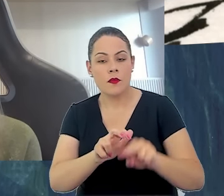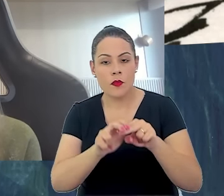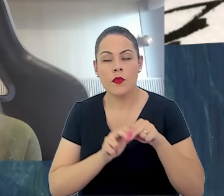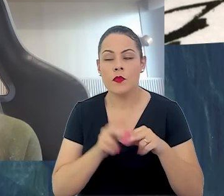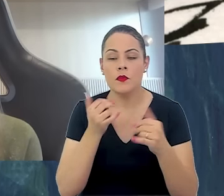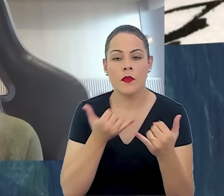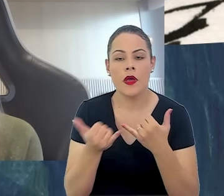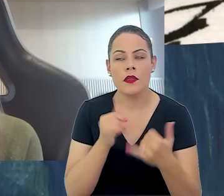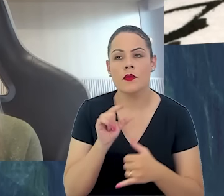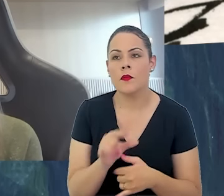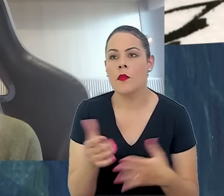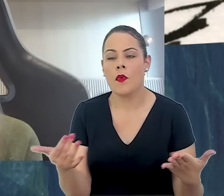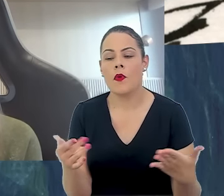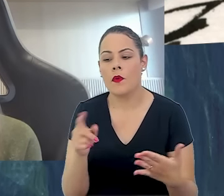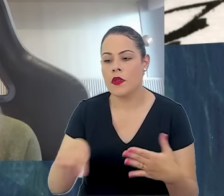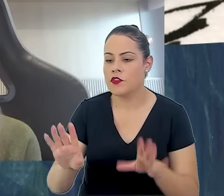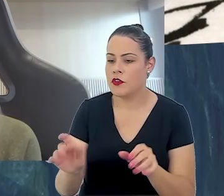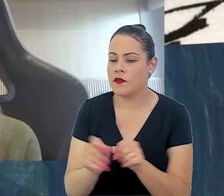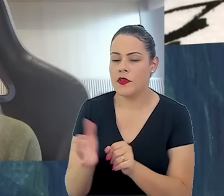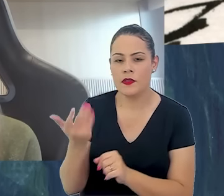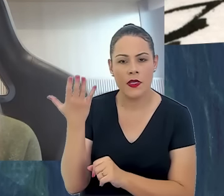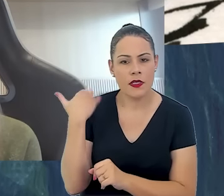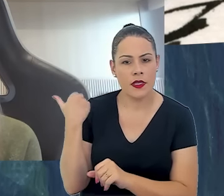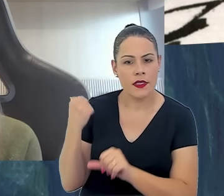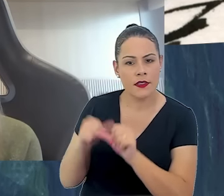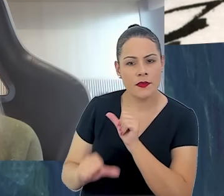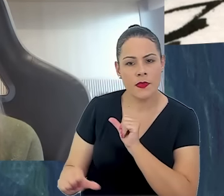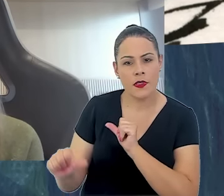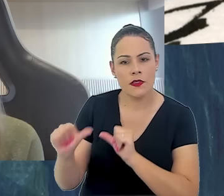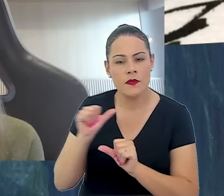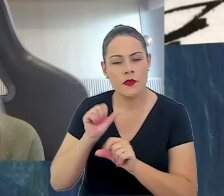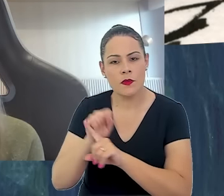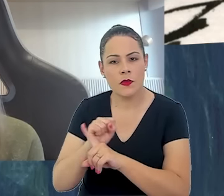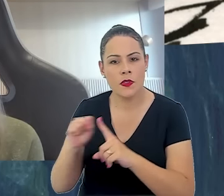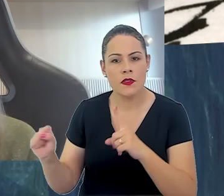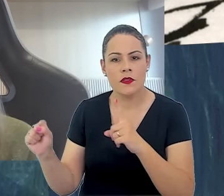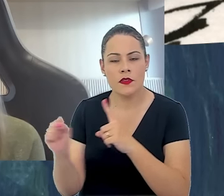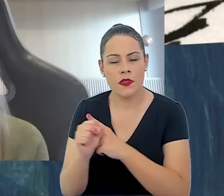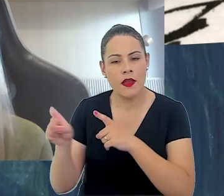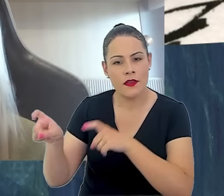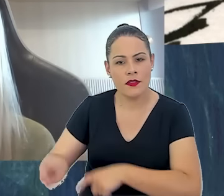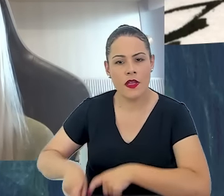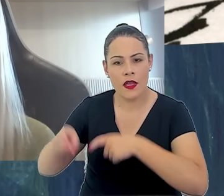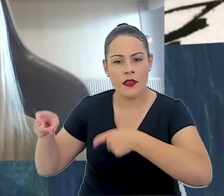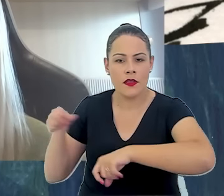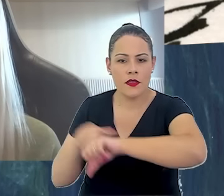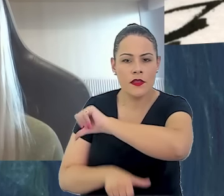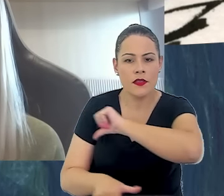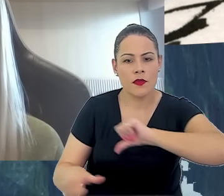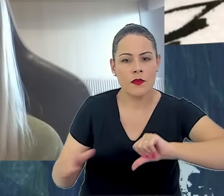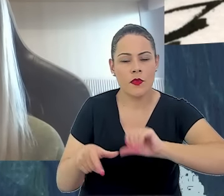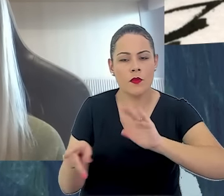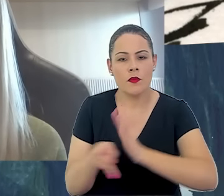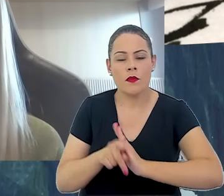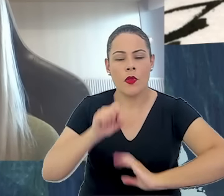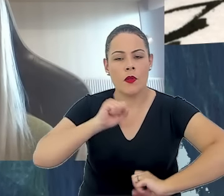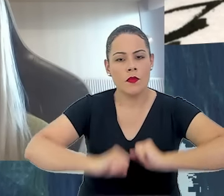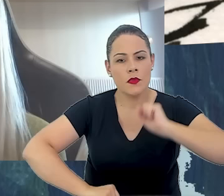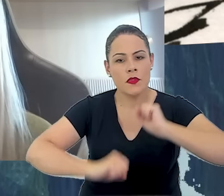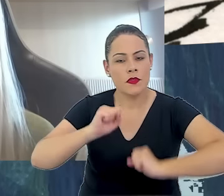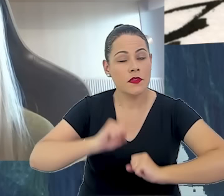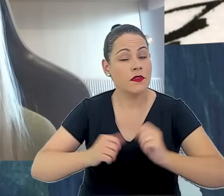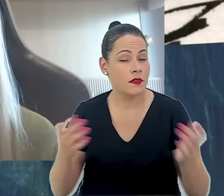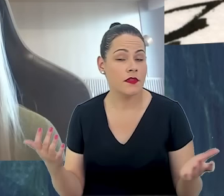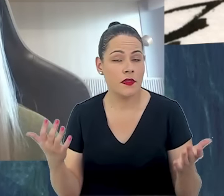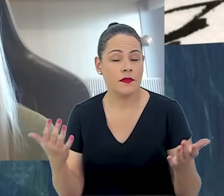o papel, digamos, que ele desempenhou na transformação das sociedades agrícolas para sociedades